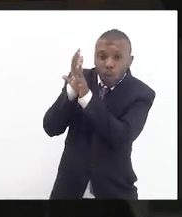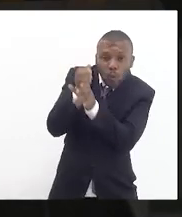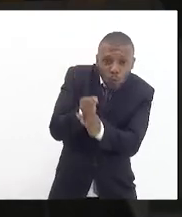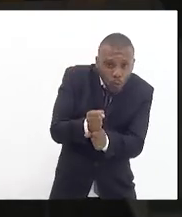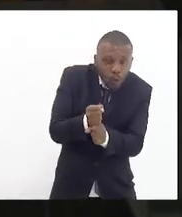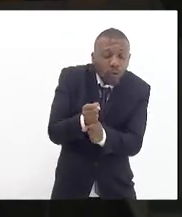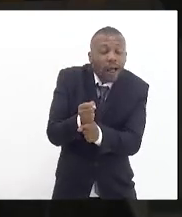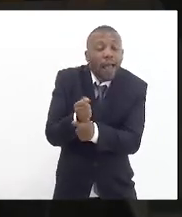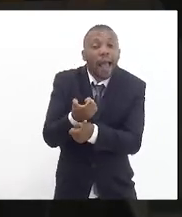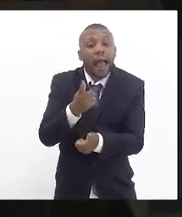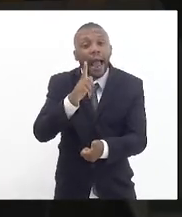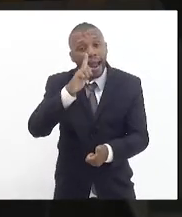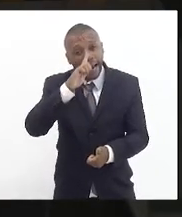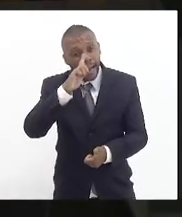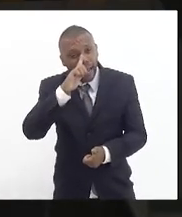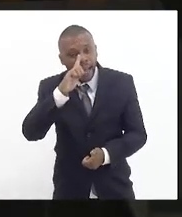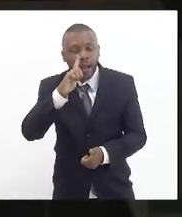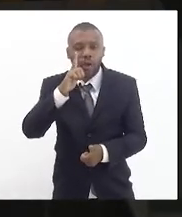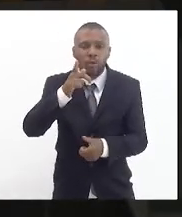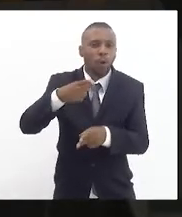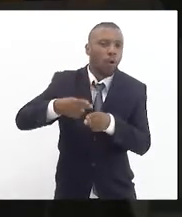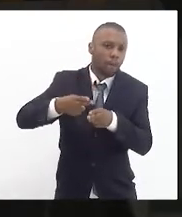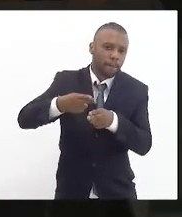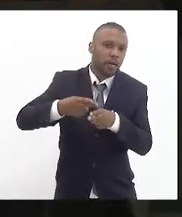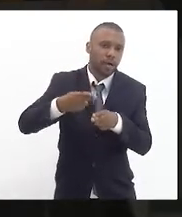panteón dos Deuses